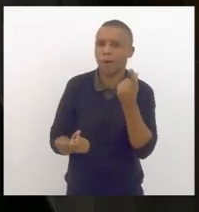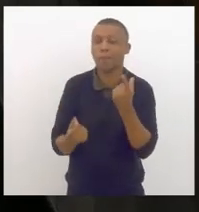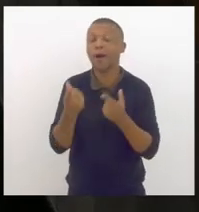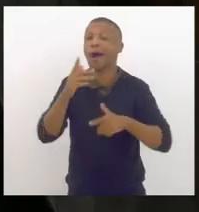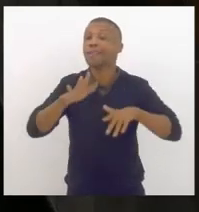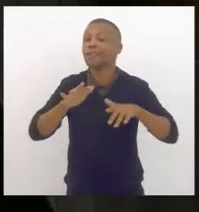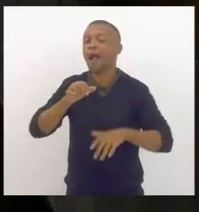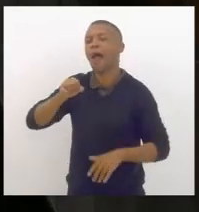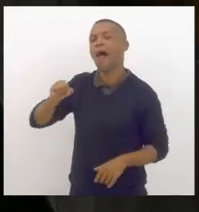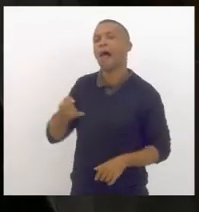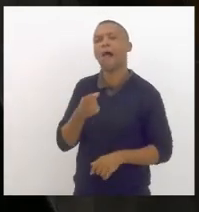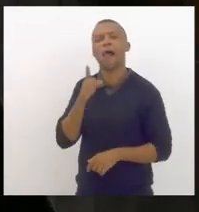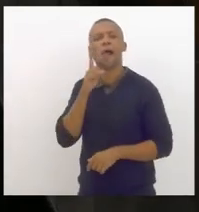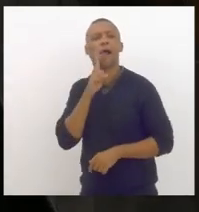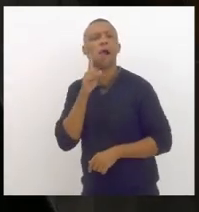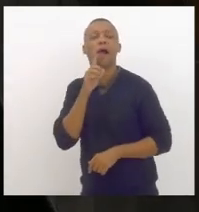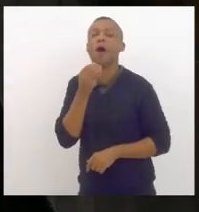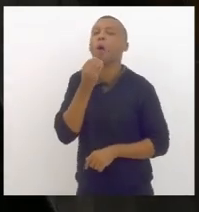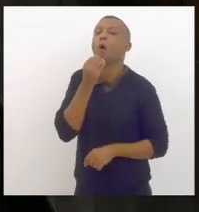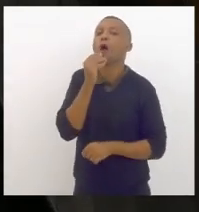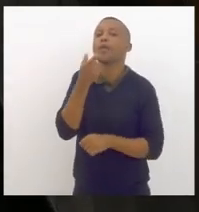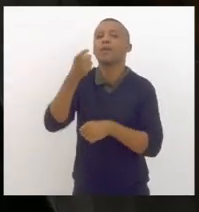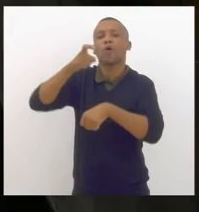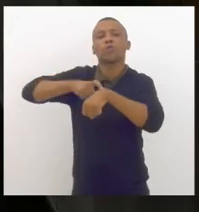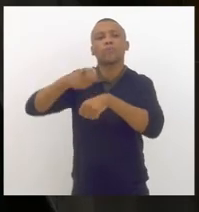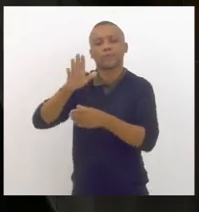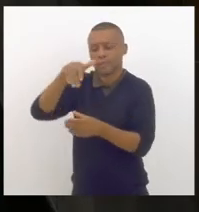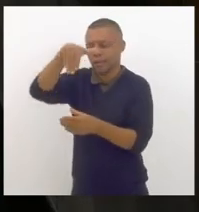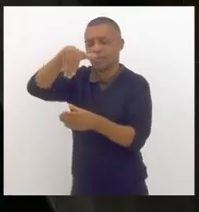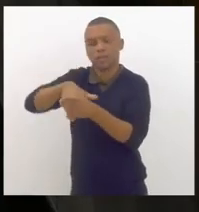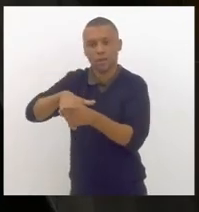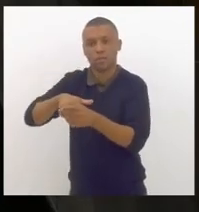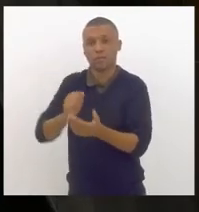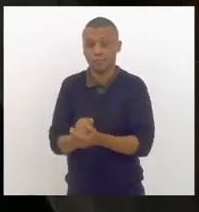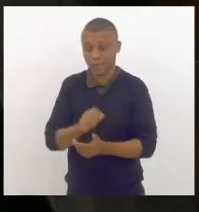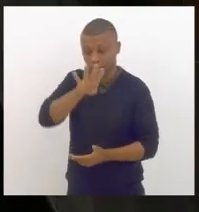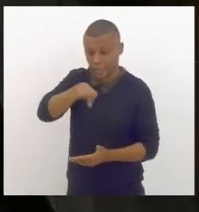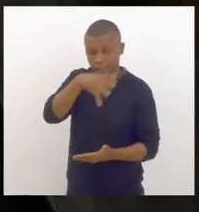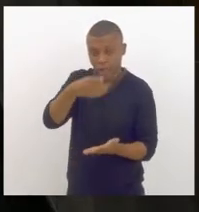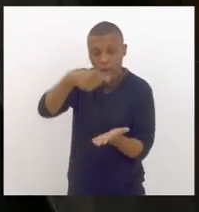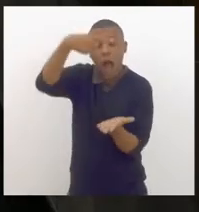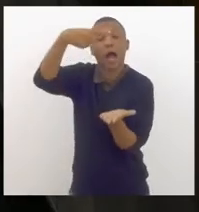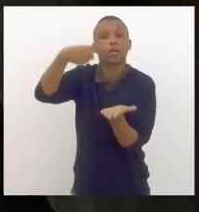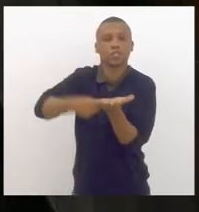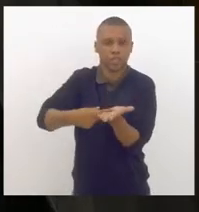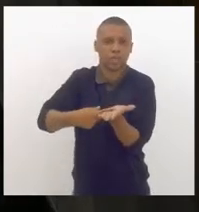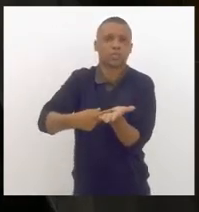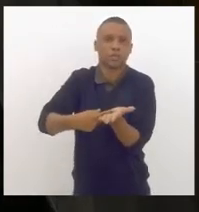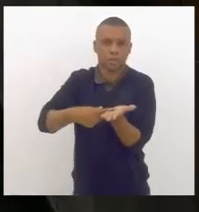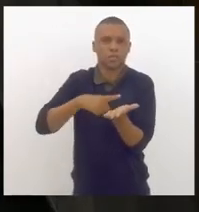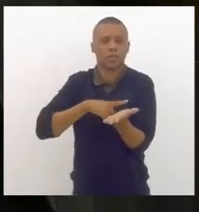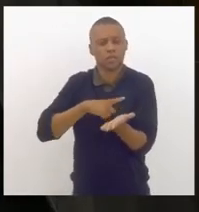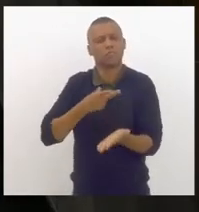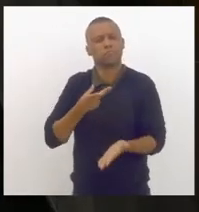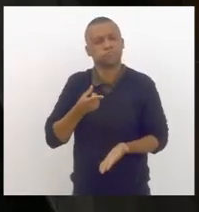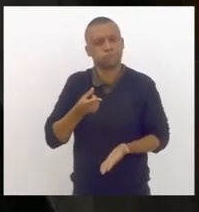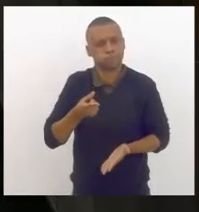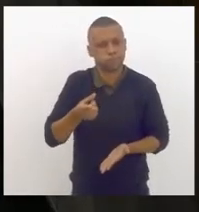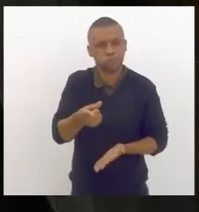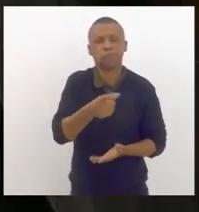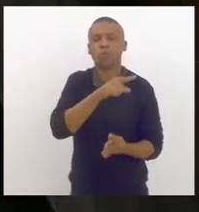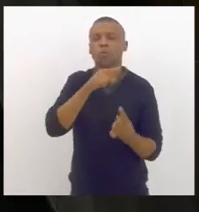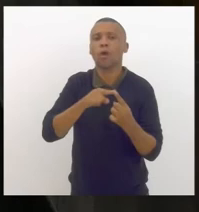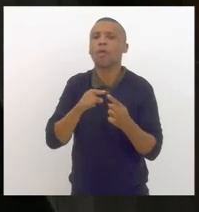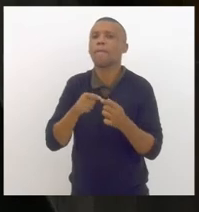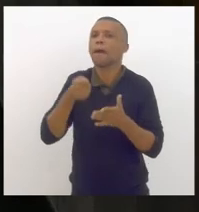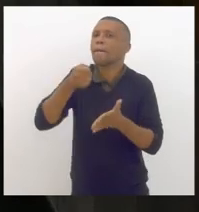eleitoreira, oportunista, se transformem em uma agenda de longo prazo, duradoura, para enfrentar